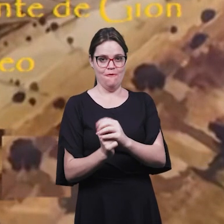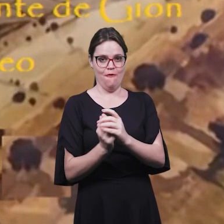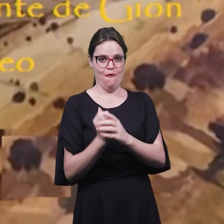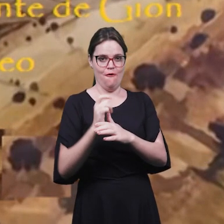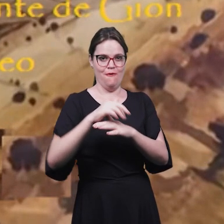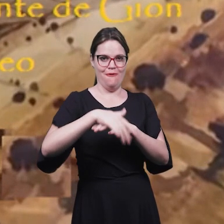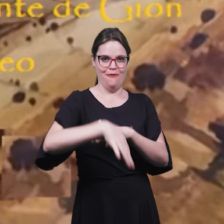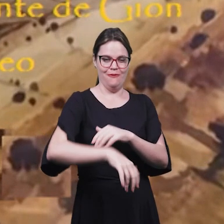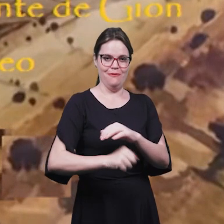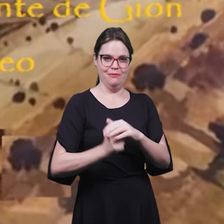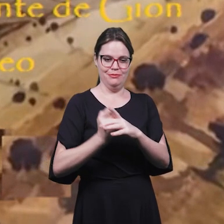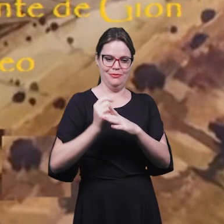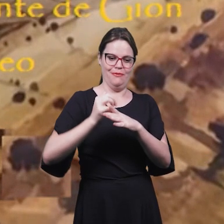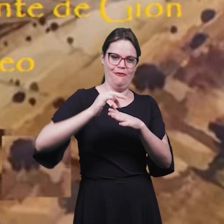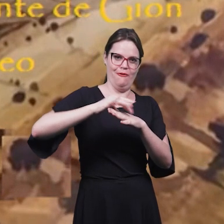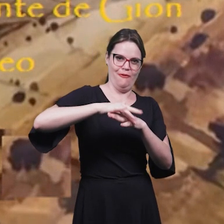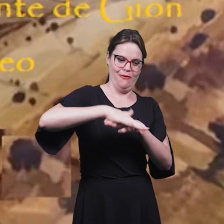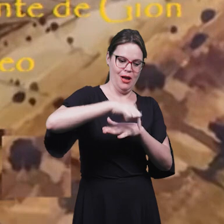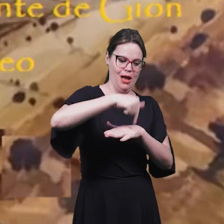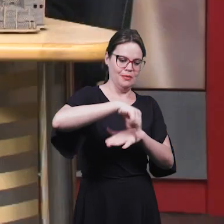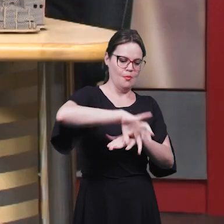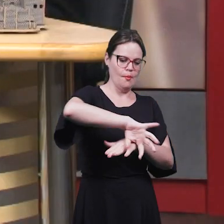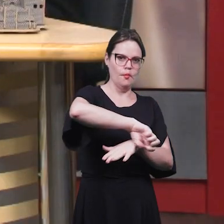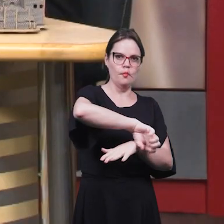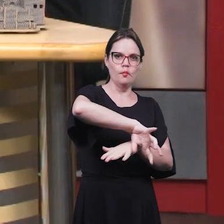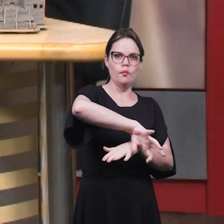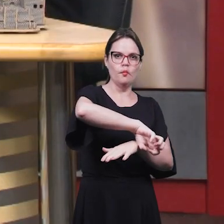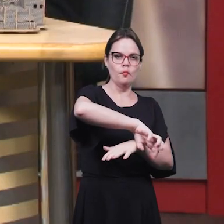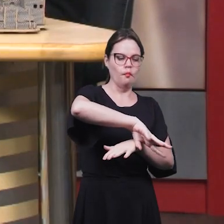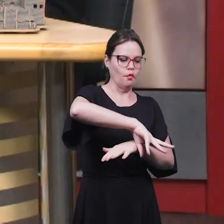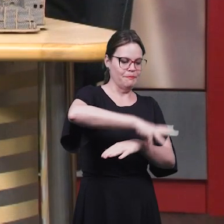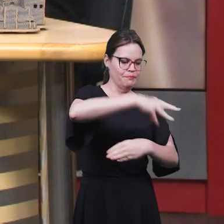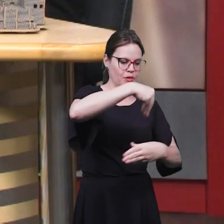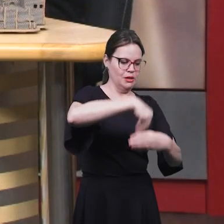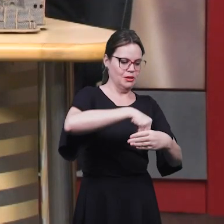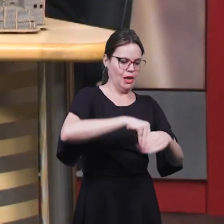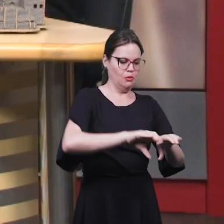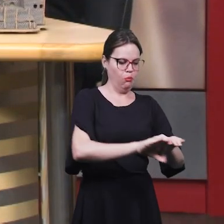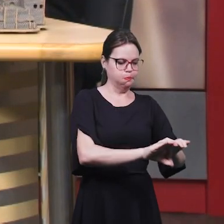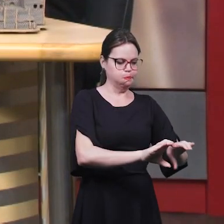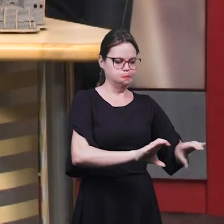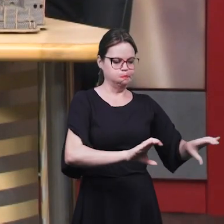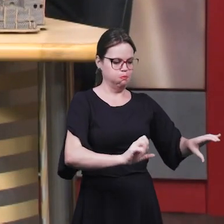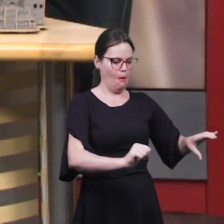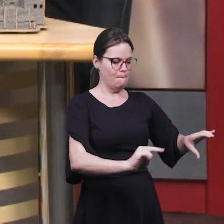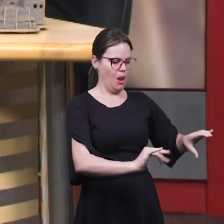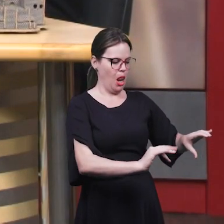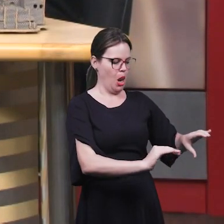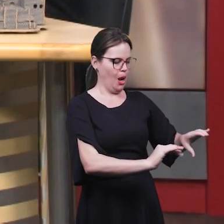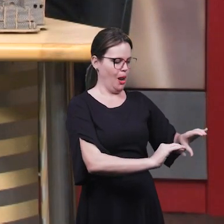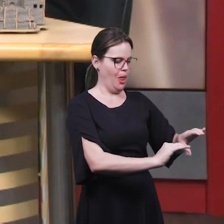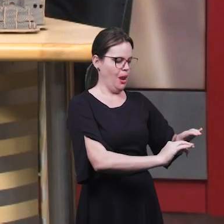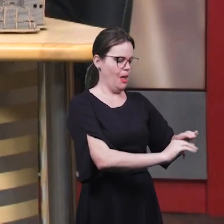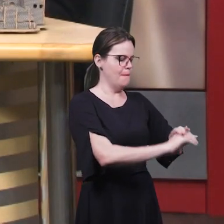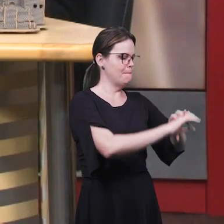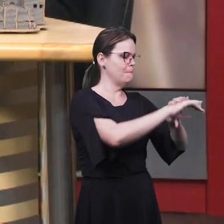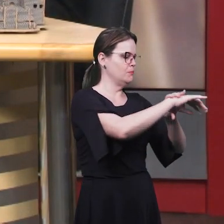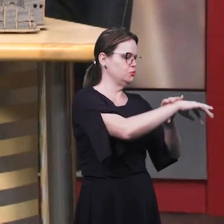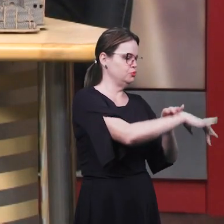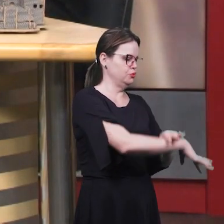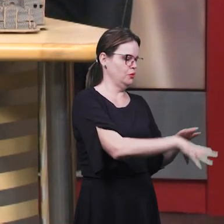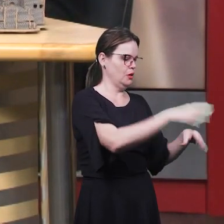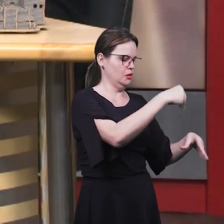existe lá nas paredes de Israel, todas essas figuras que nós estamos usando, quem vai lá em Jerusalém,